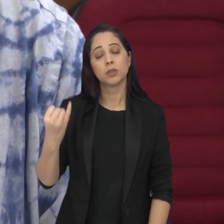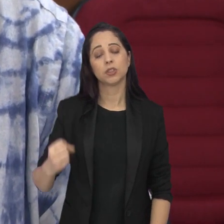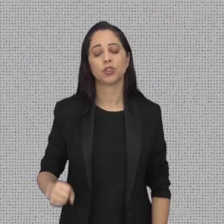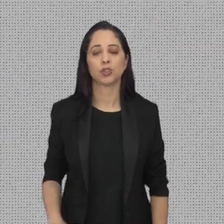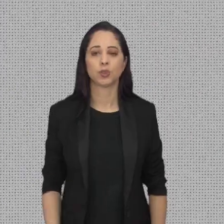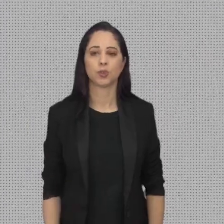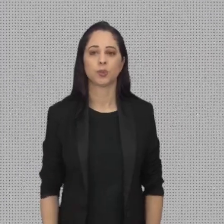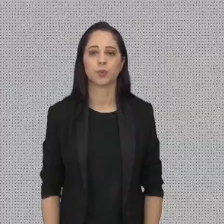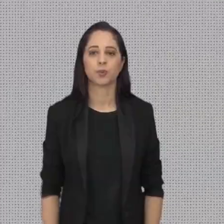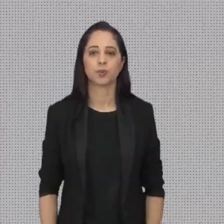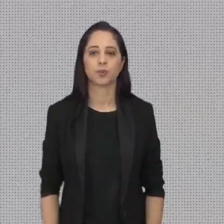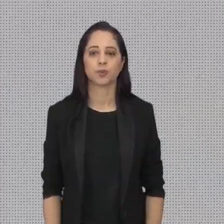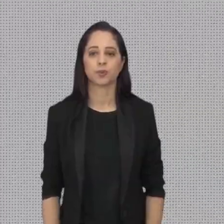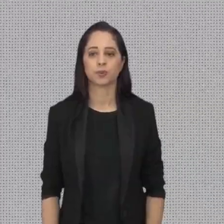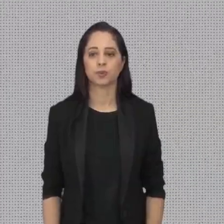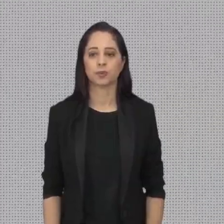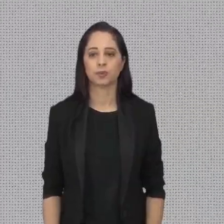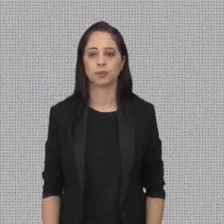brasileiro.